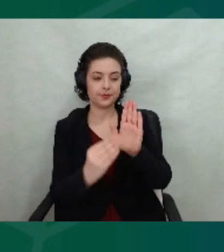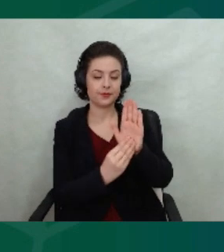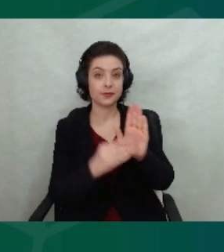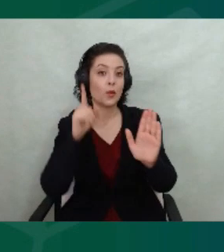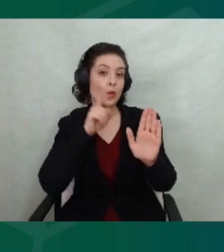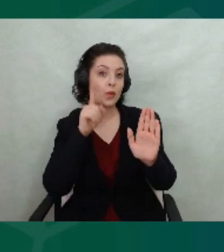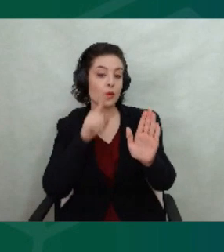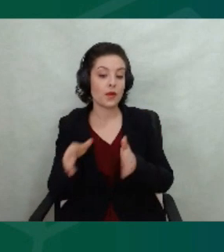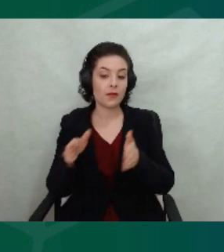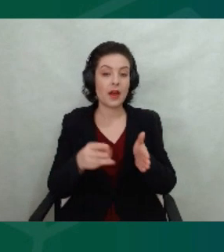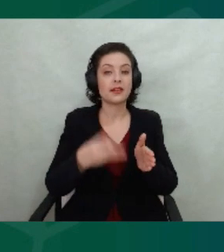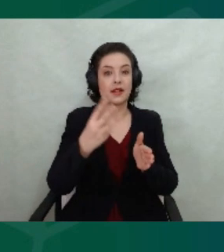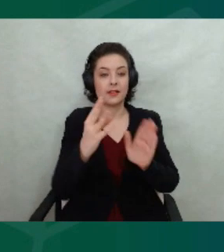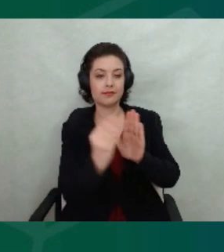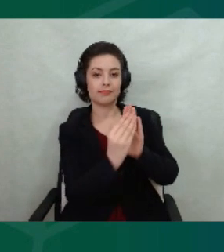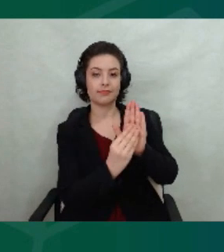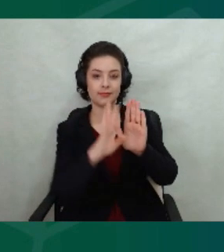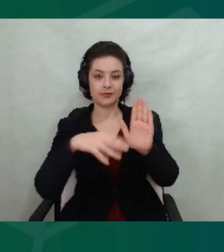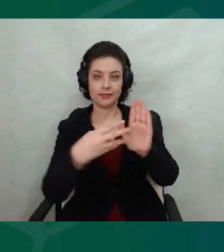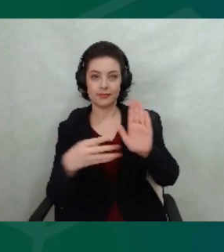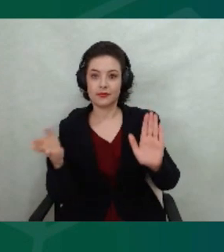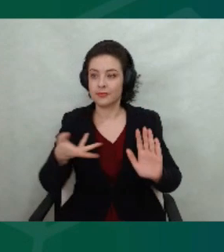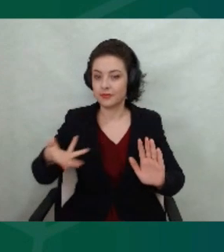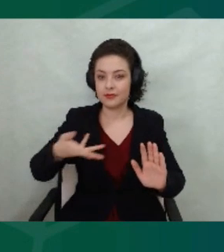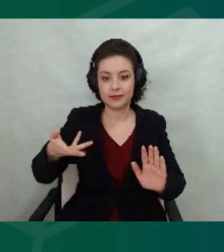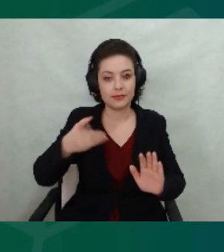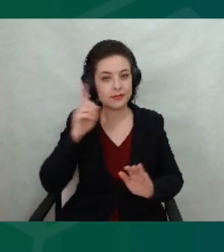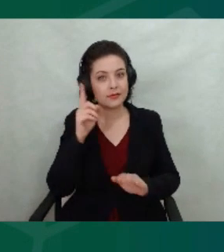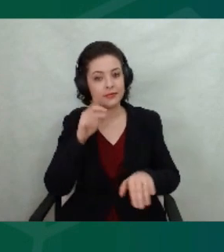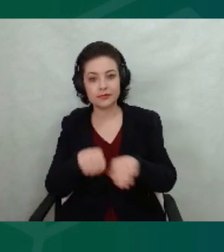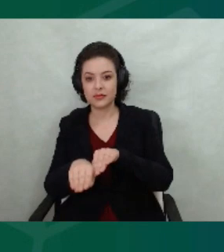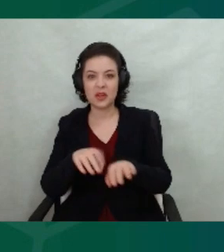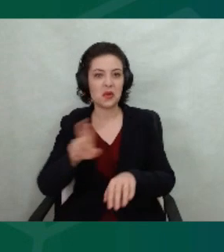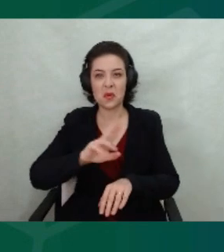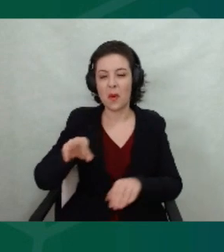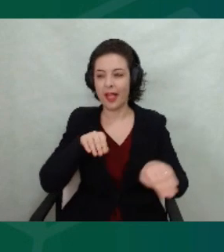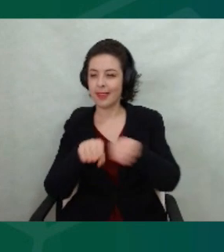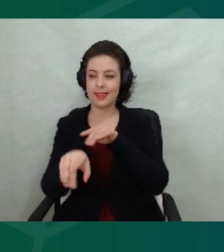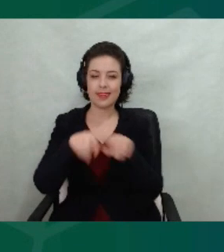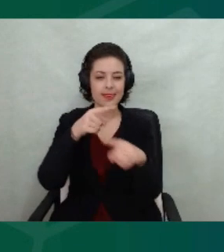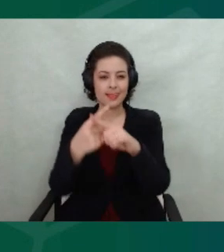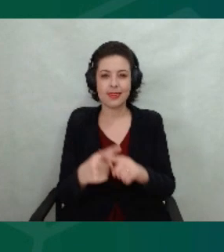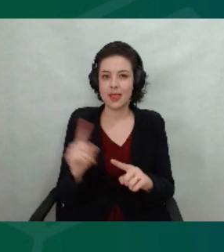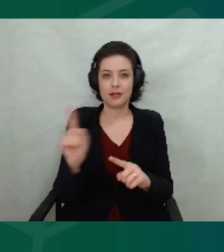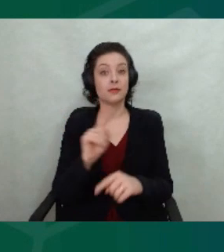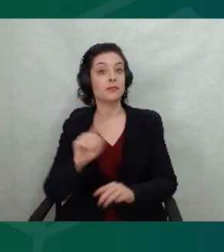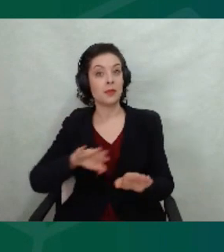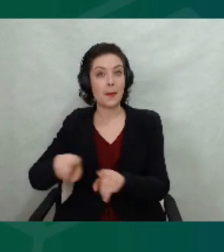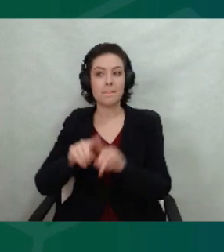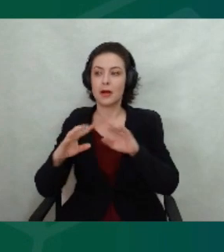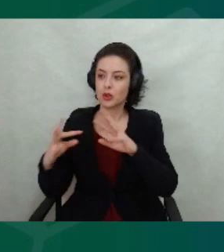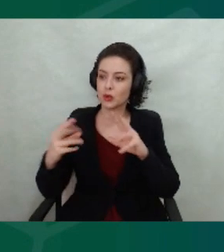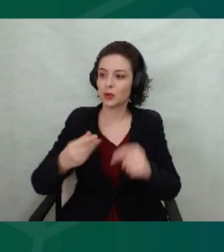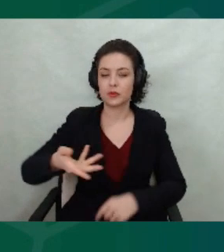assim, esta corrida é diária. Não corrida de um contra o outro, mas todos correndo contra o